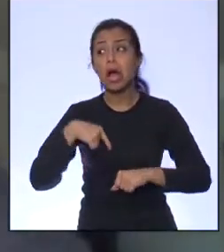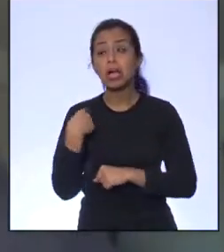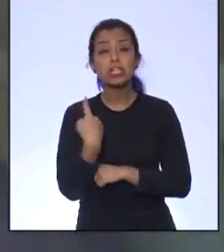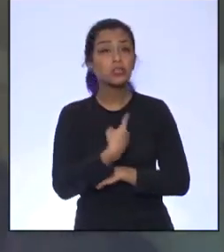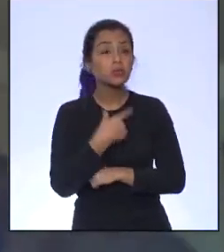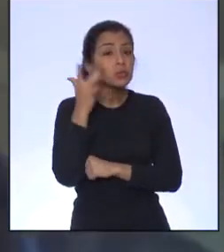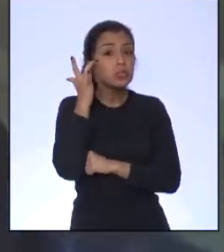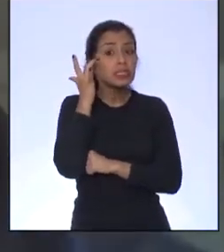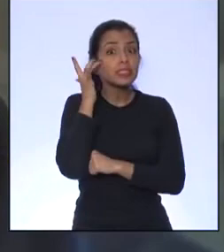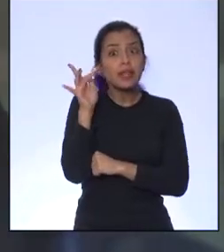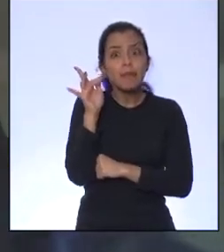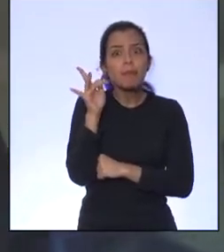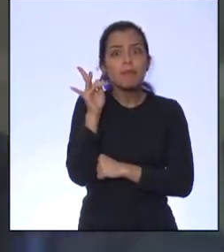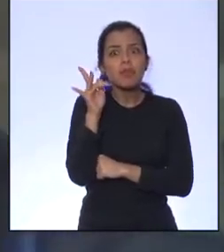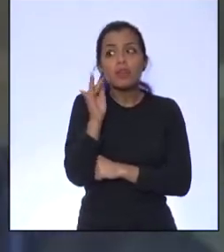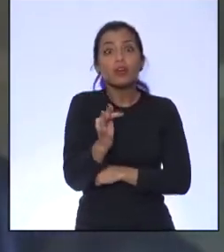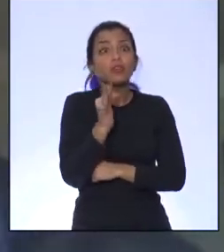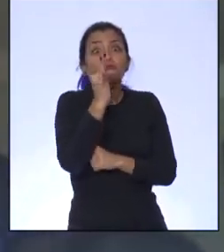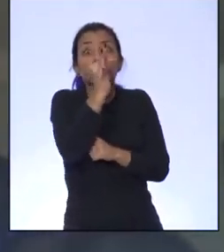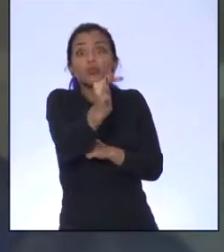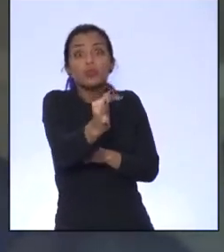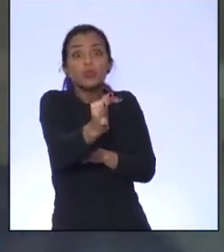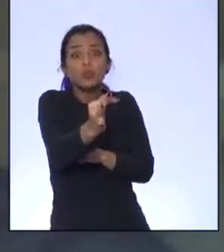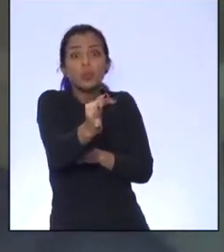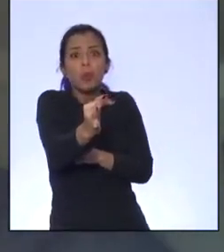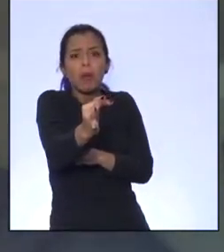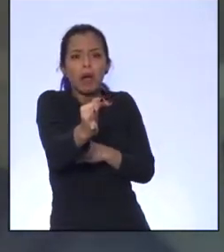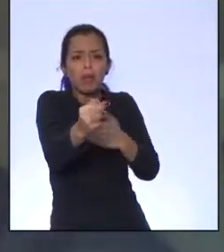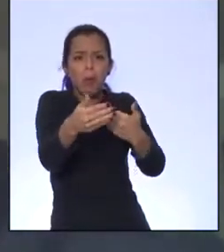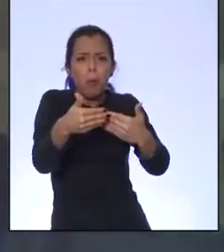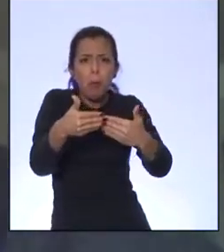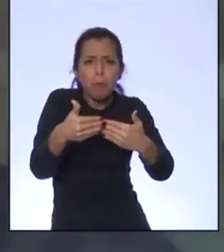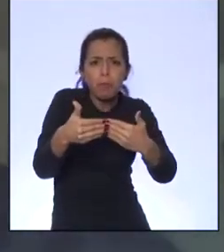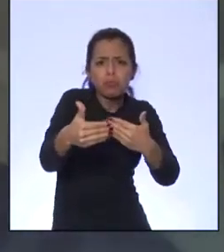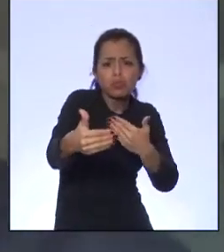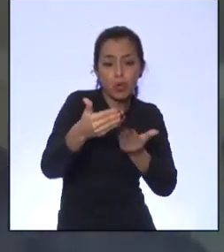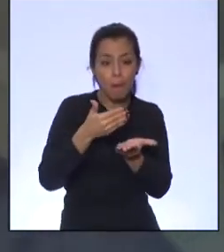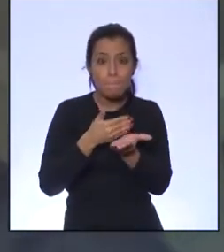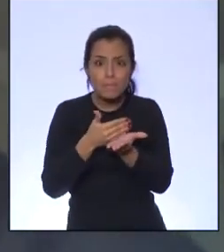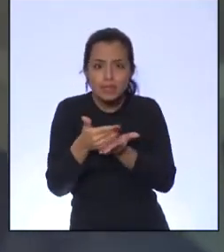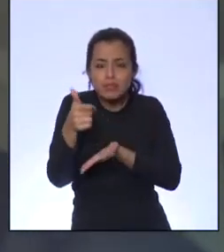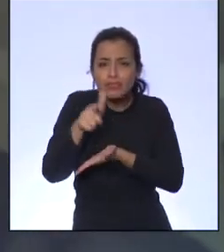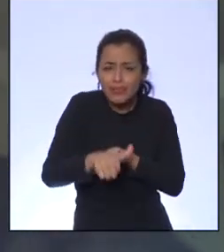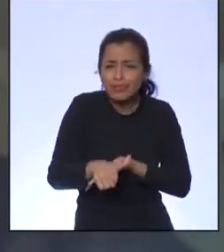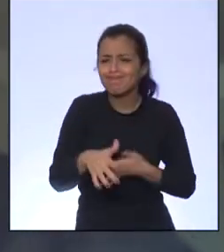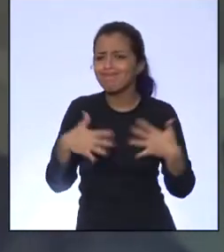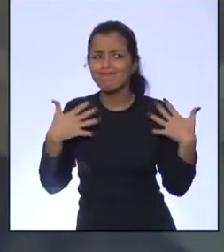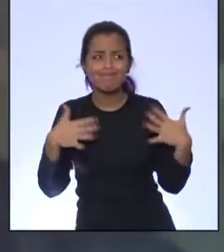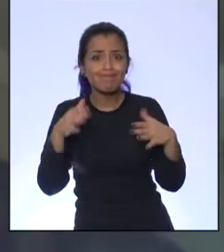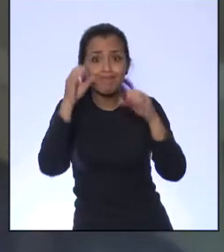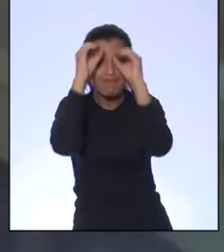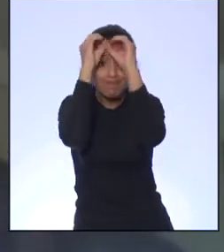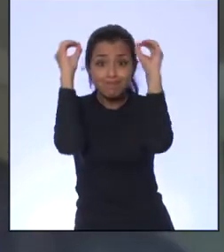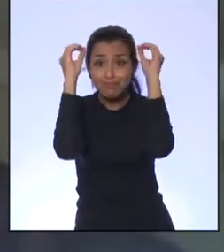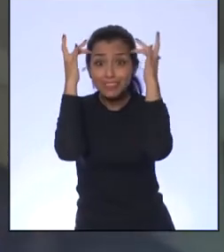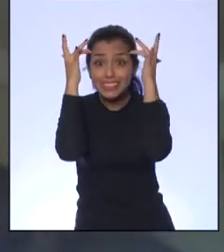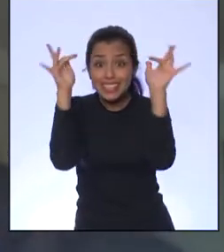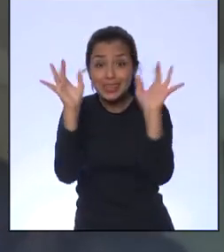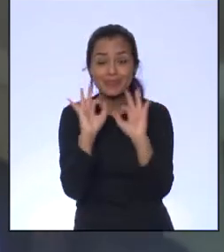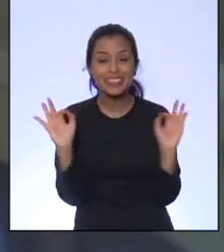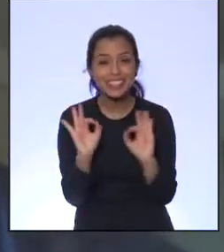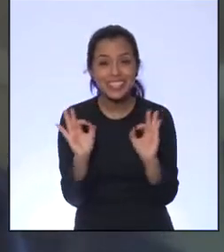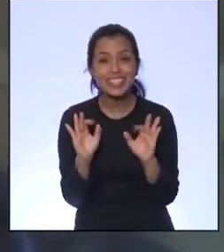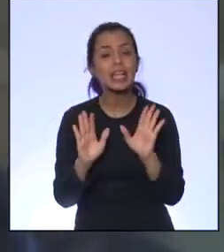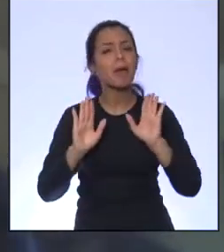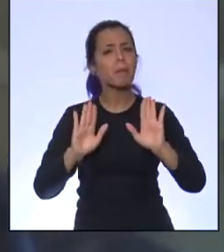destino e como será o recomeço disso. Mas aqui a gente está, principalmente, para fazer um exercício de